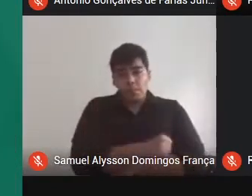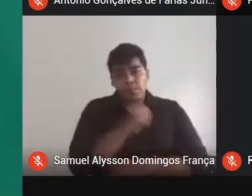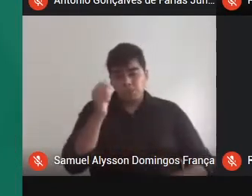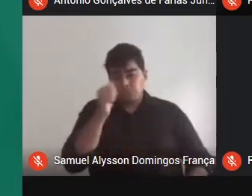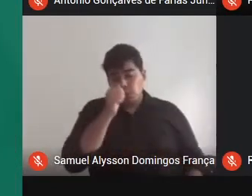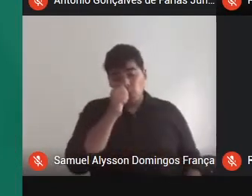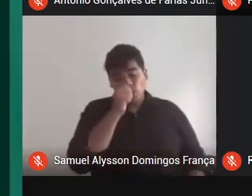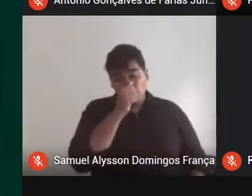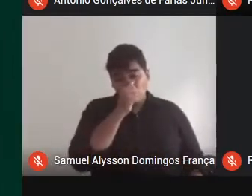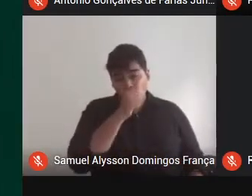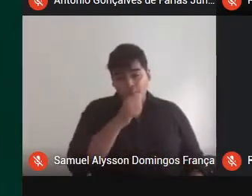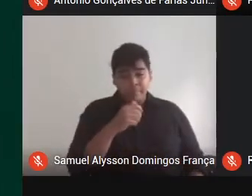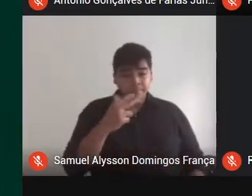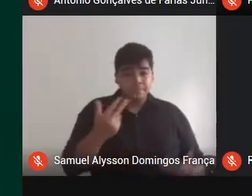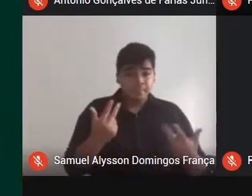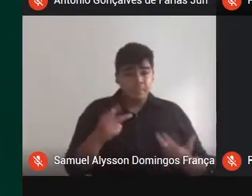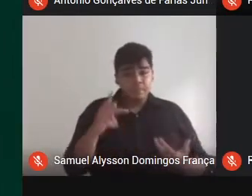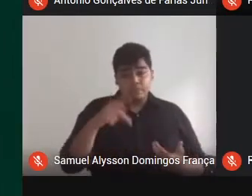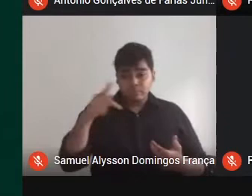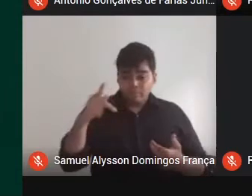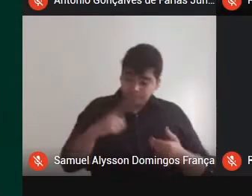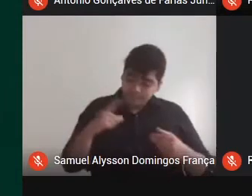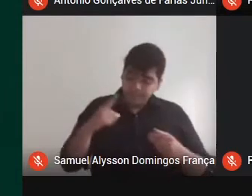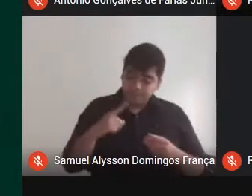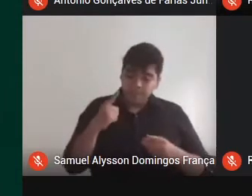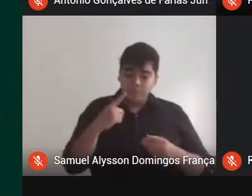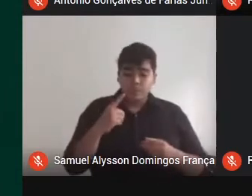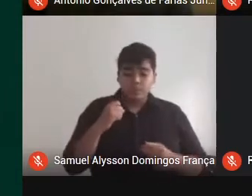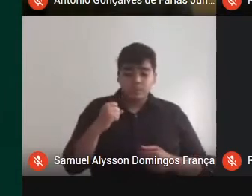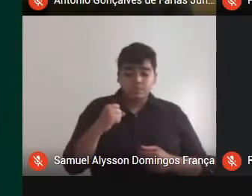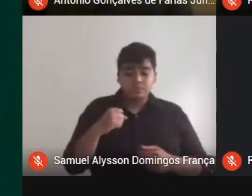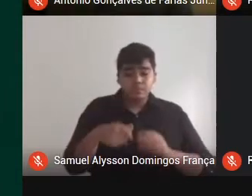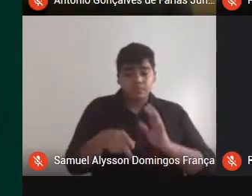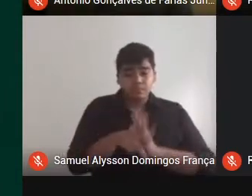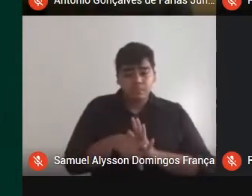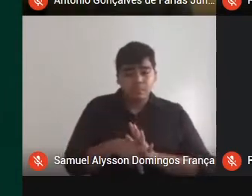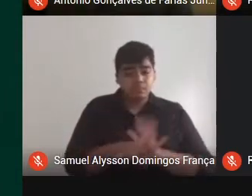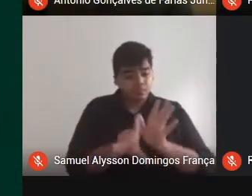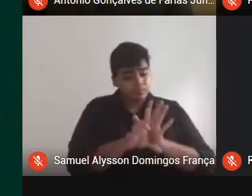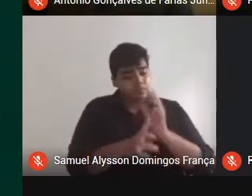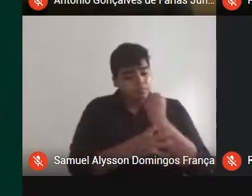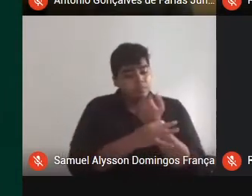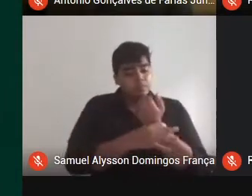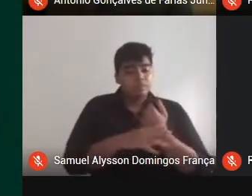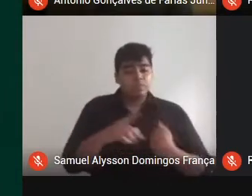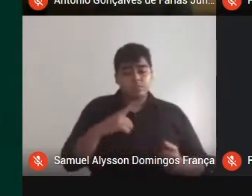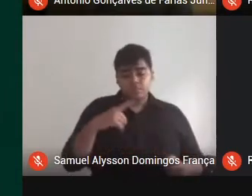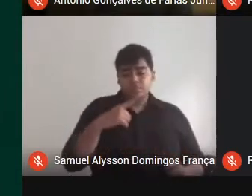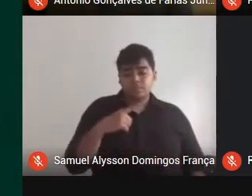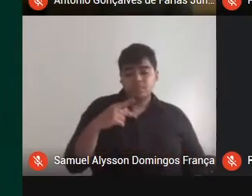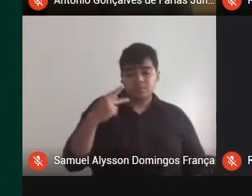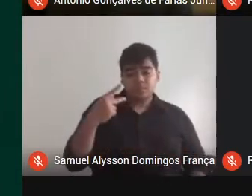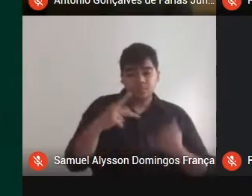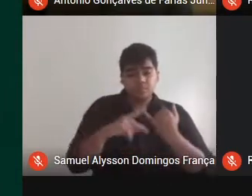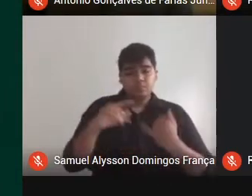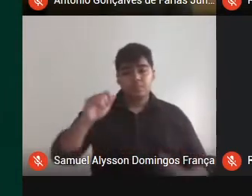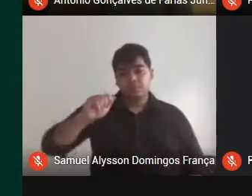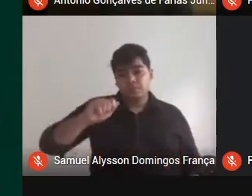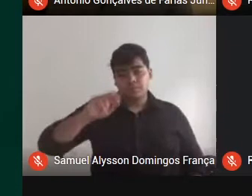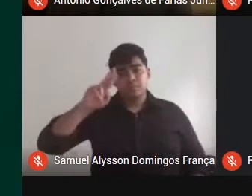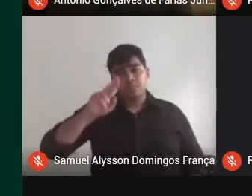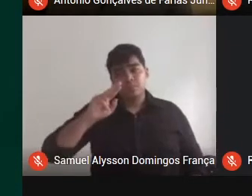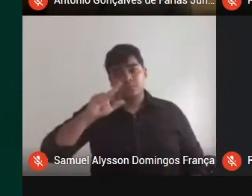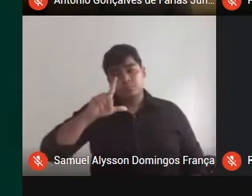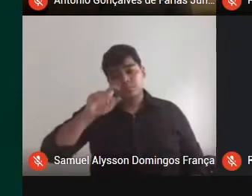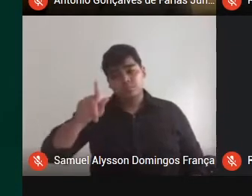falou ontem, ele está em fase de implantação. O Auge, na verdade, né, é o mesmo